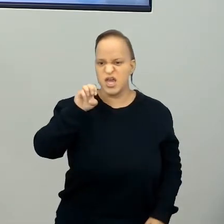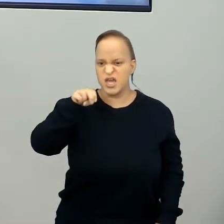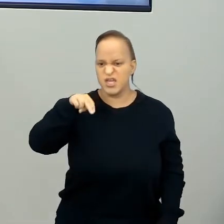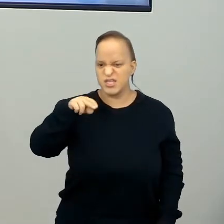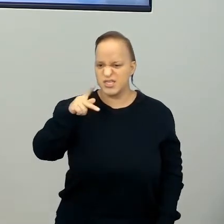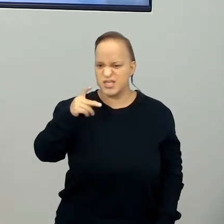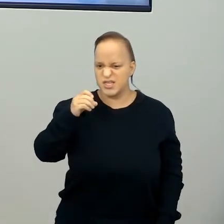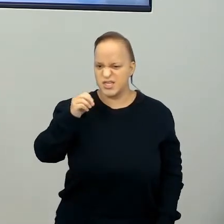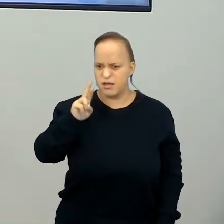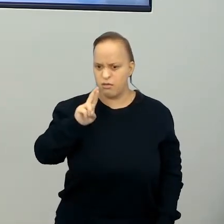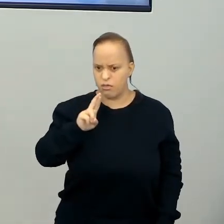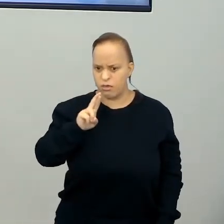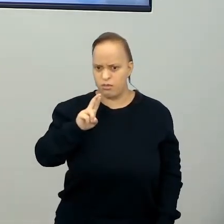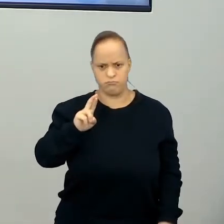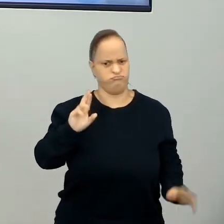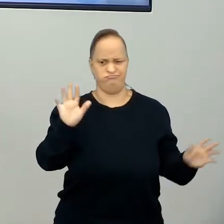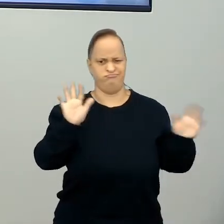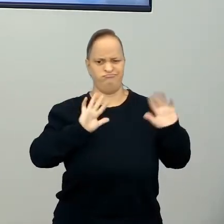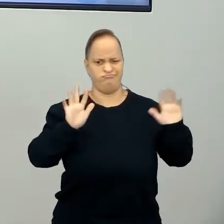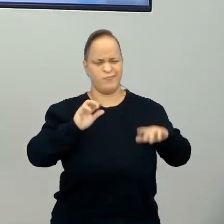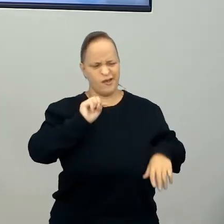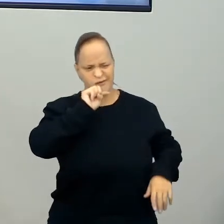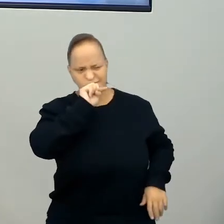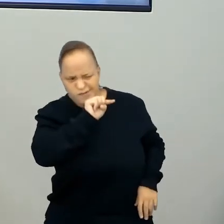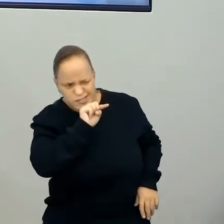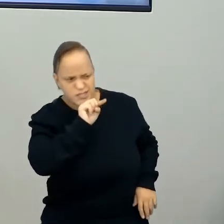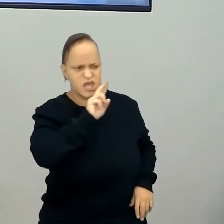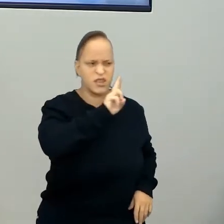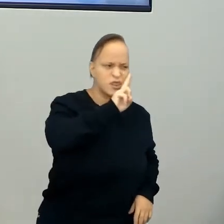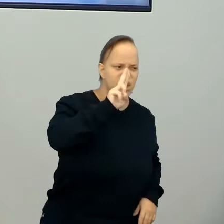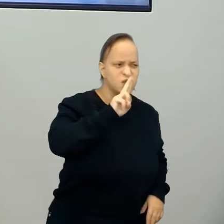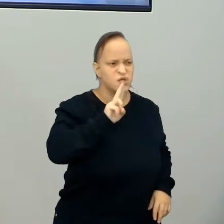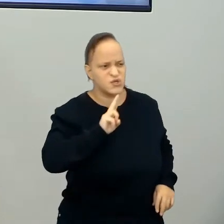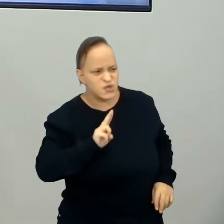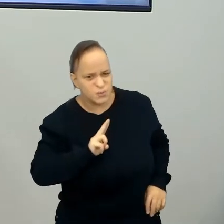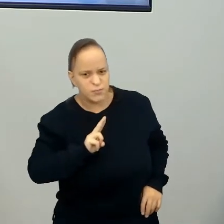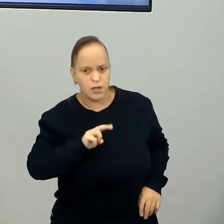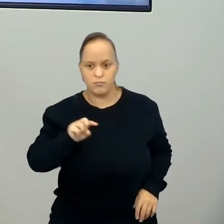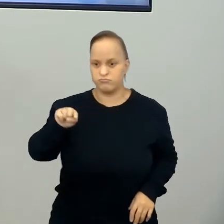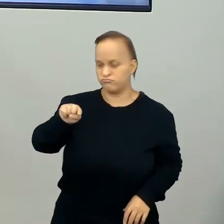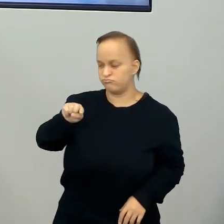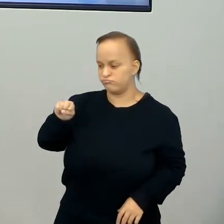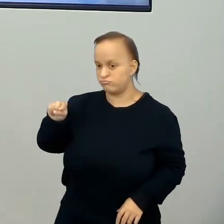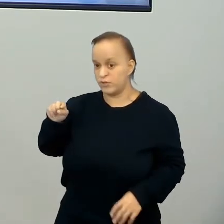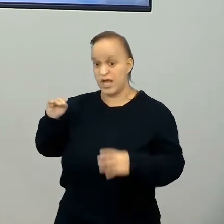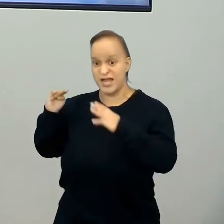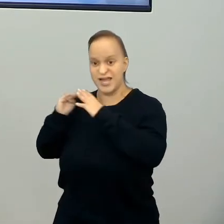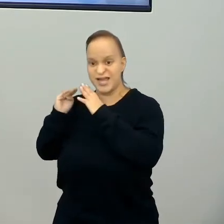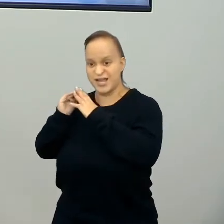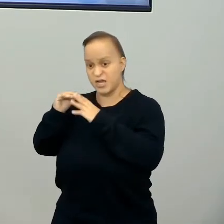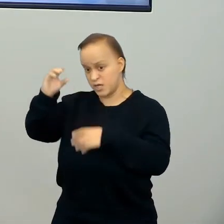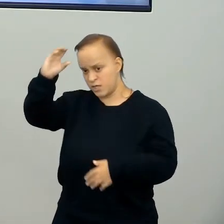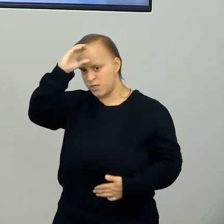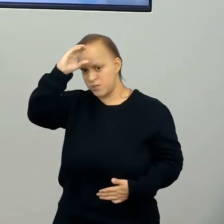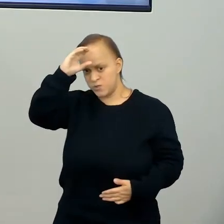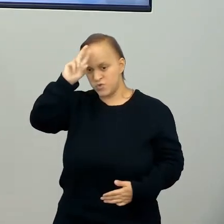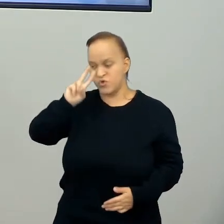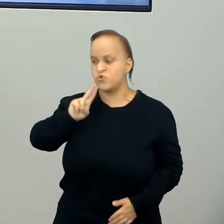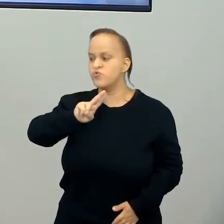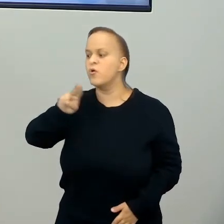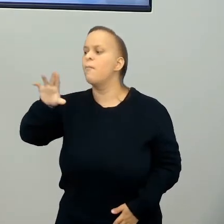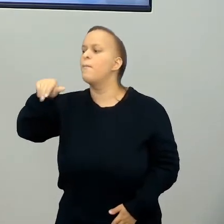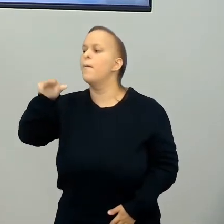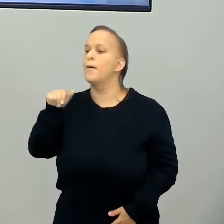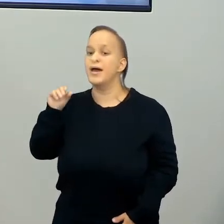nome, você, apelido, enfim. Quando, por exemplo, eu vou para casa dos meus tios, que já são senhores e são mais formais, eu chamo eles de senhor, de